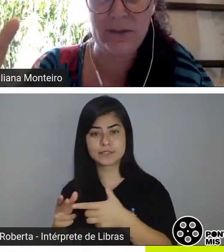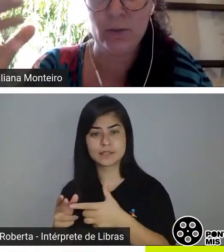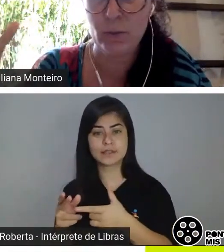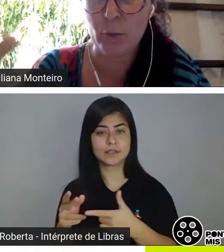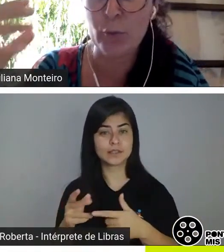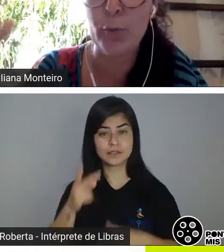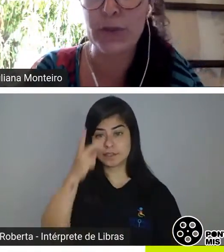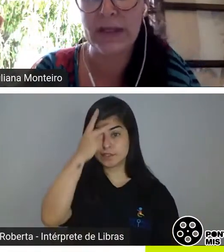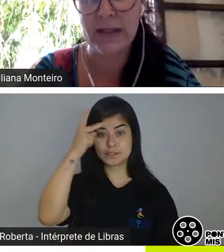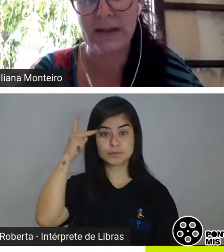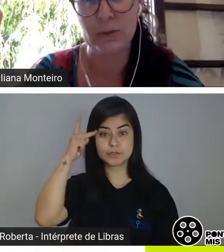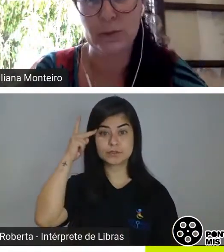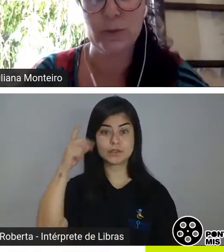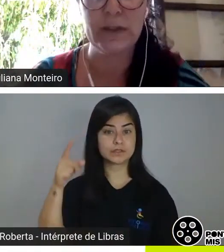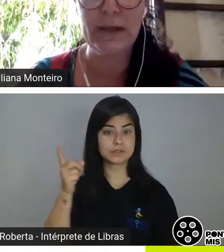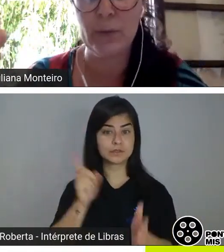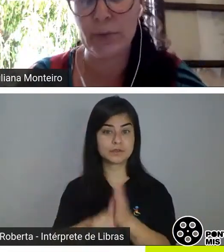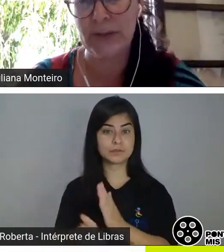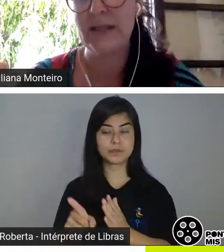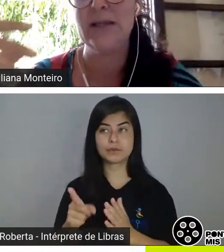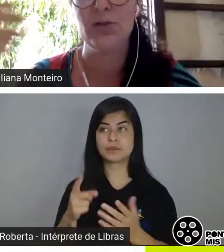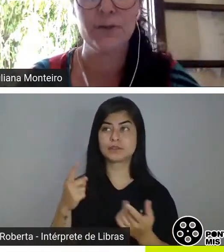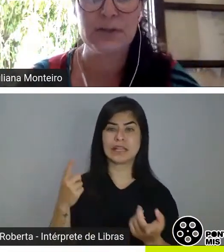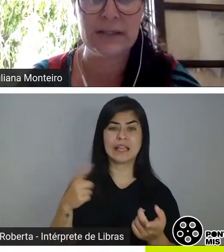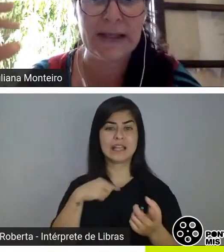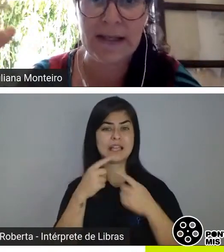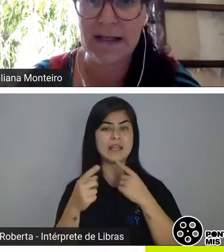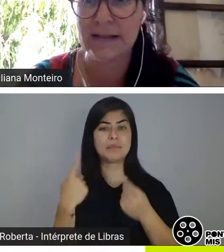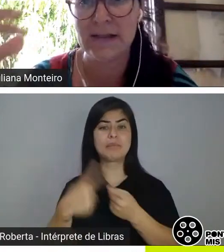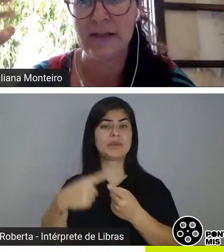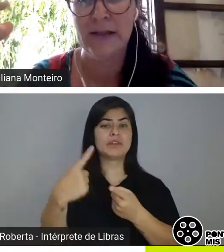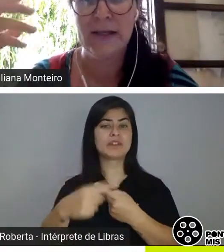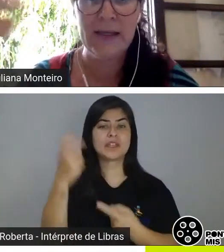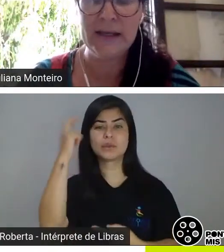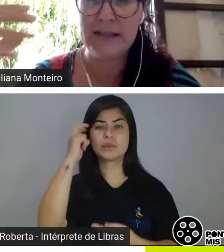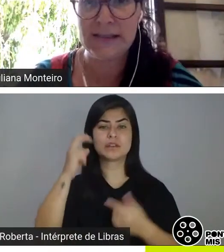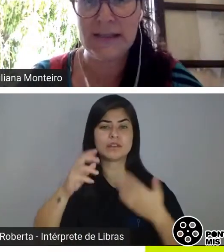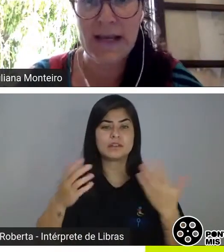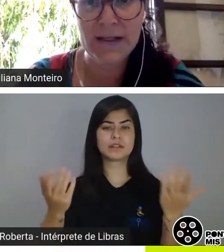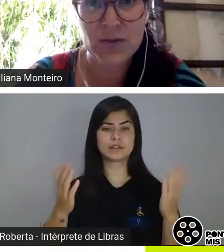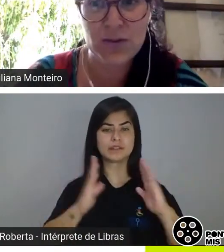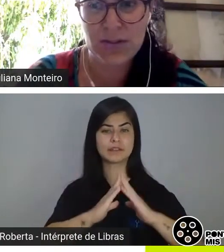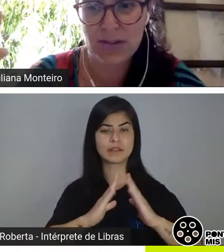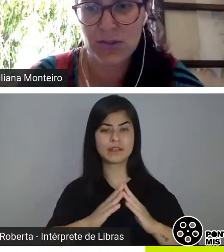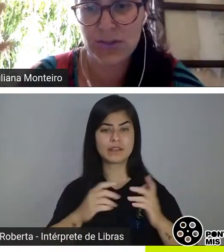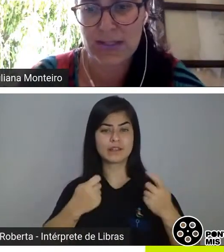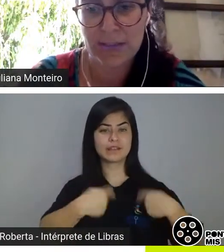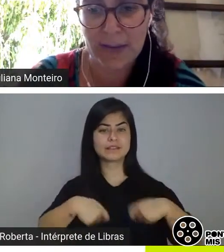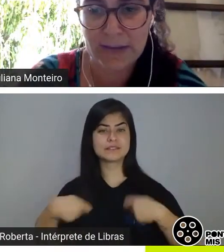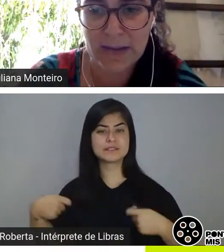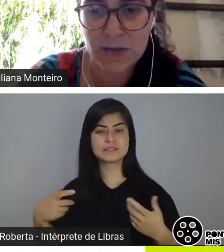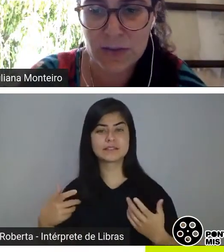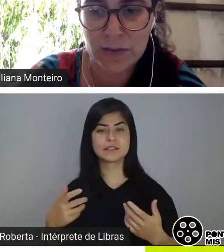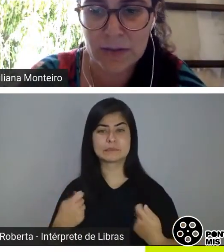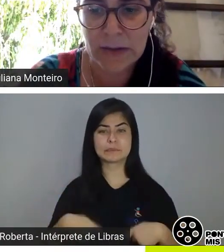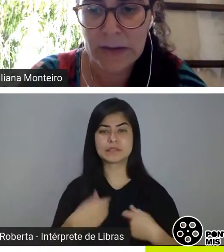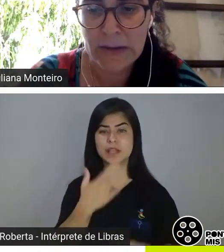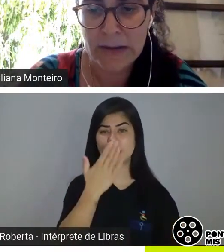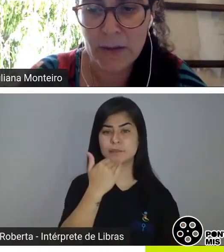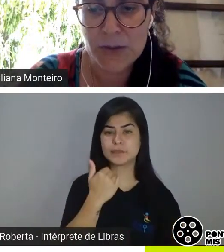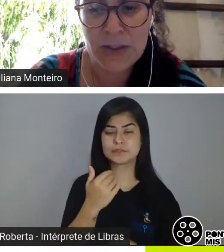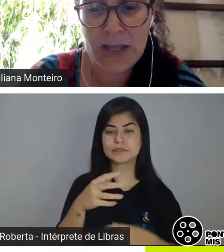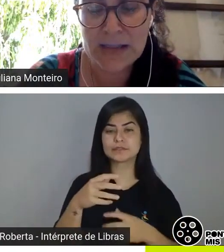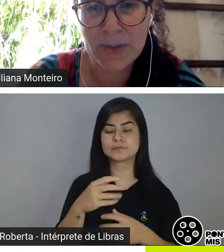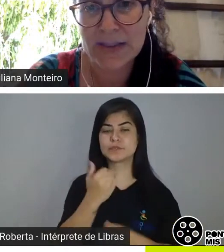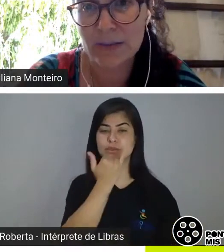E ainda as pessoas questionam o porquê da cultura, né? O porquê de você estar em casa e a necessidade de